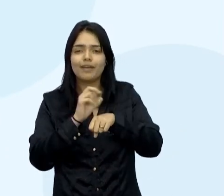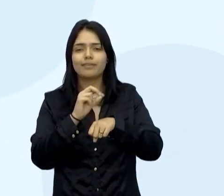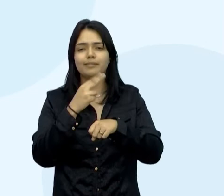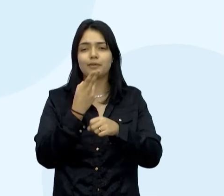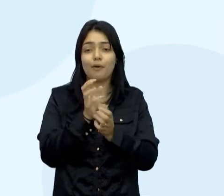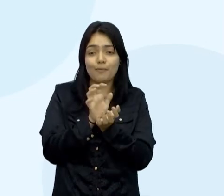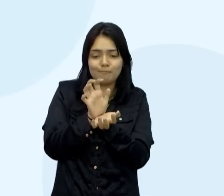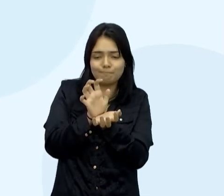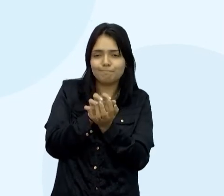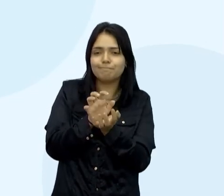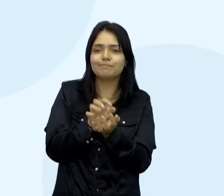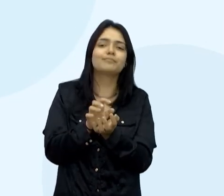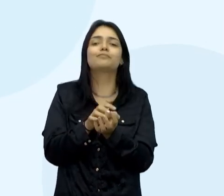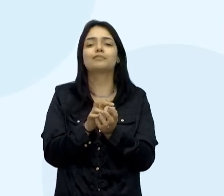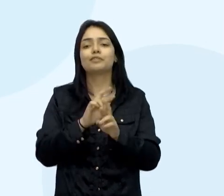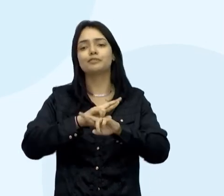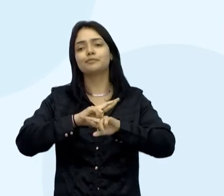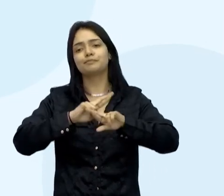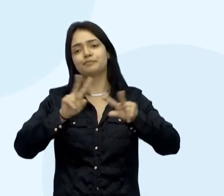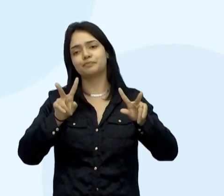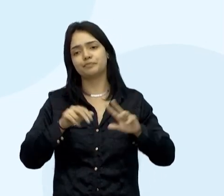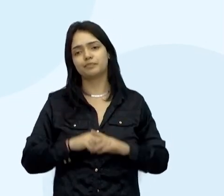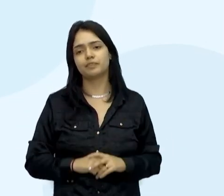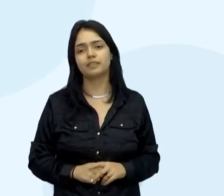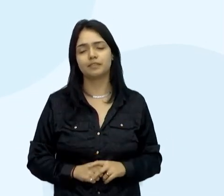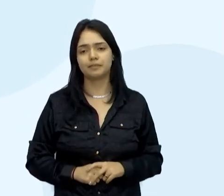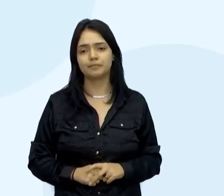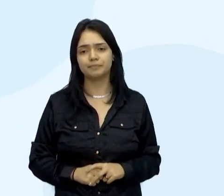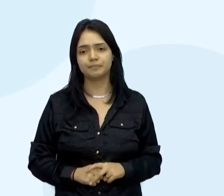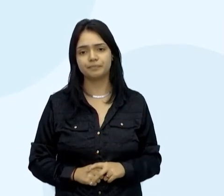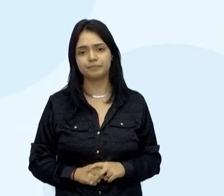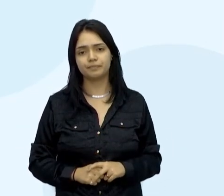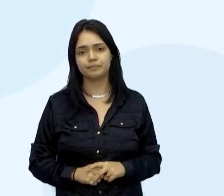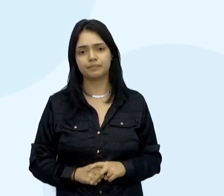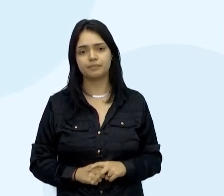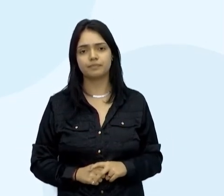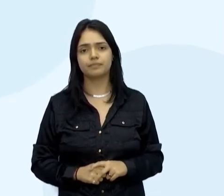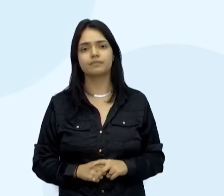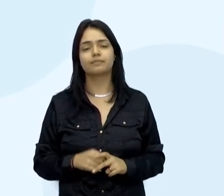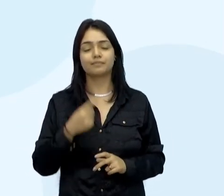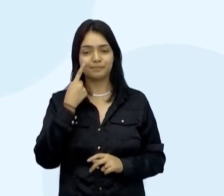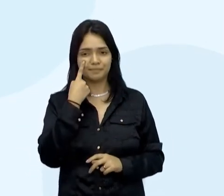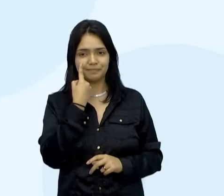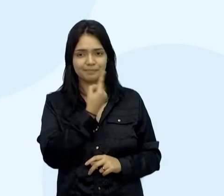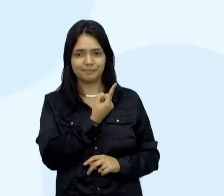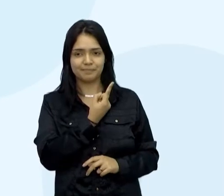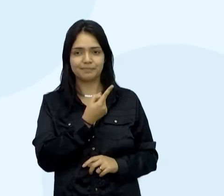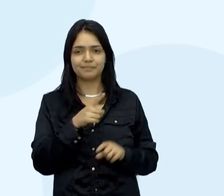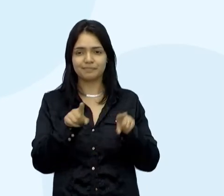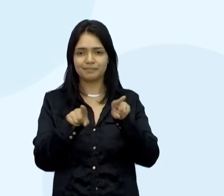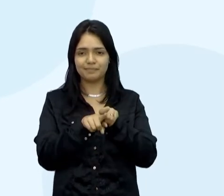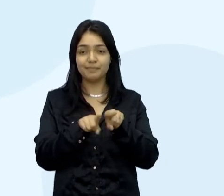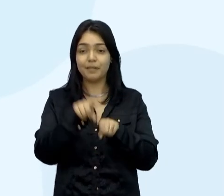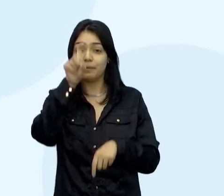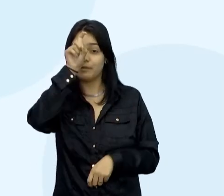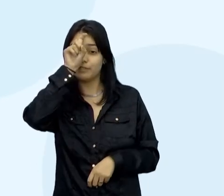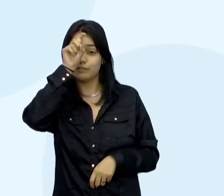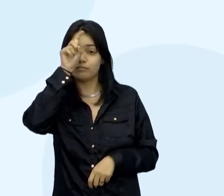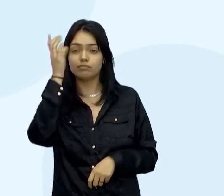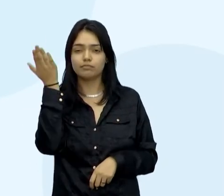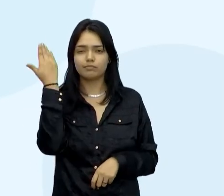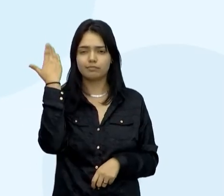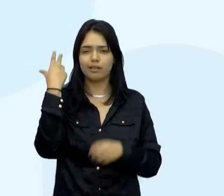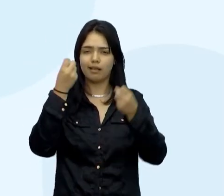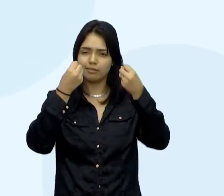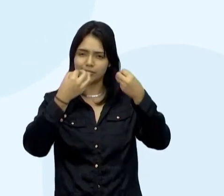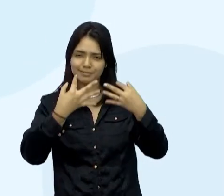são características, né? São características, na verdade, peculiares. E aí, para vocês, né, quando ele falou a questão do Egito, então